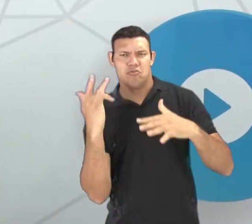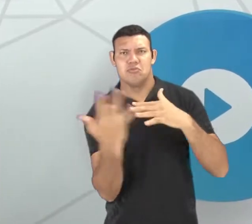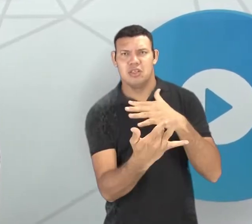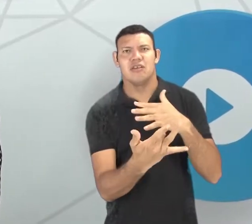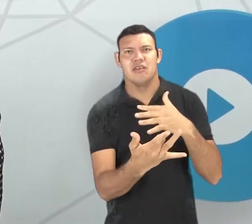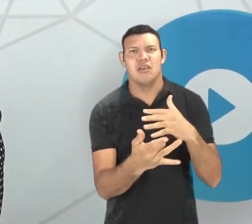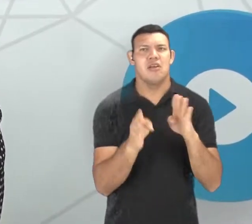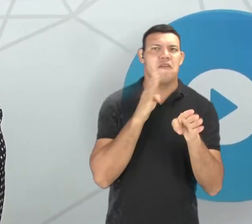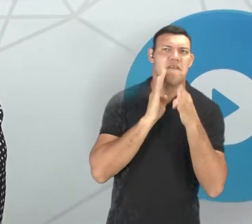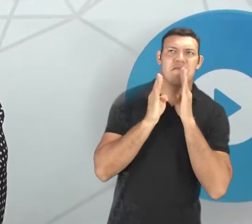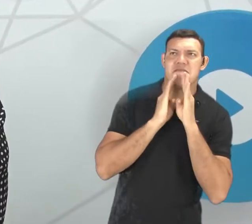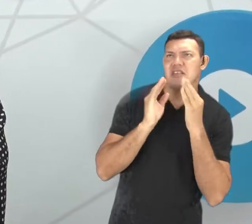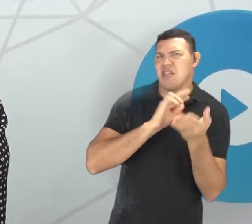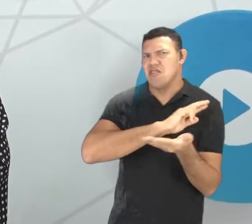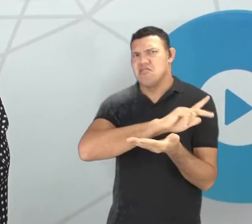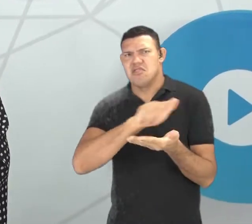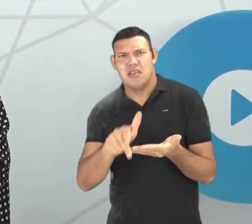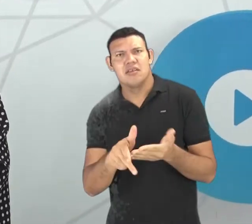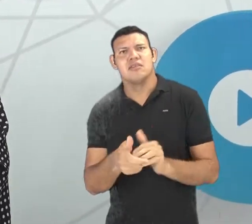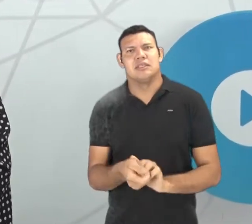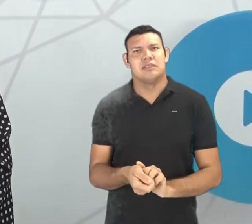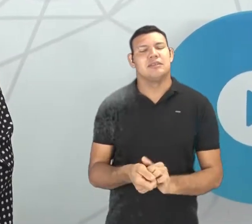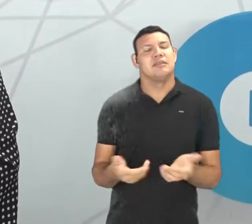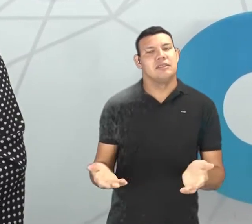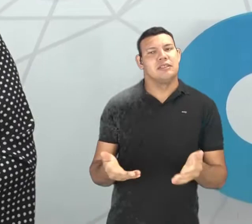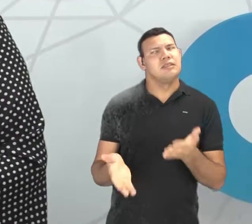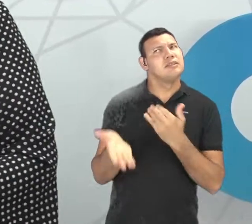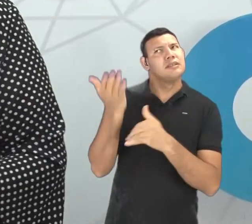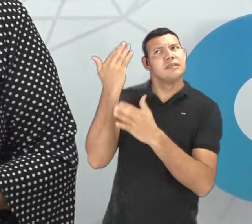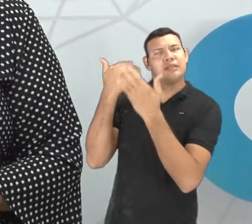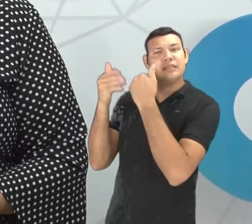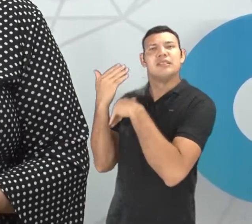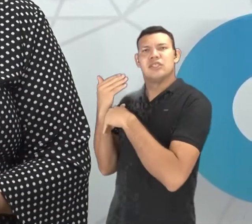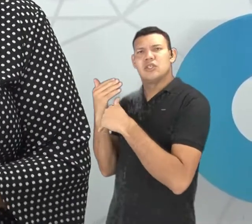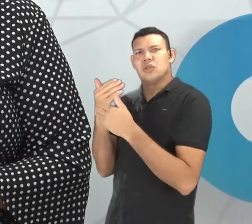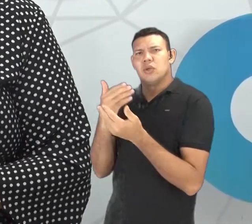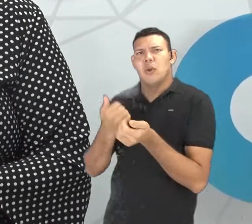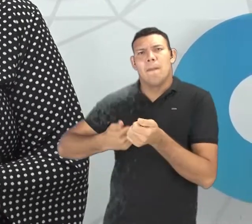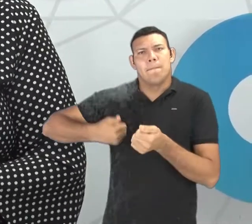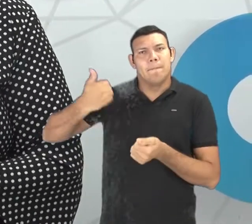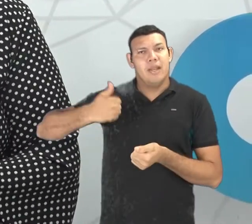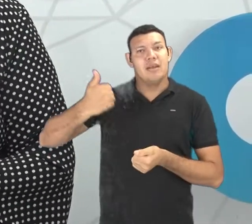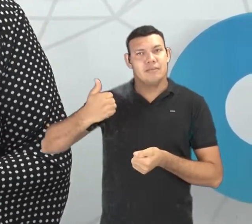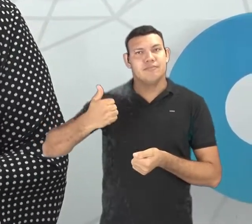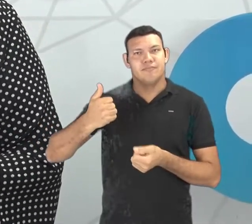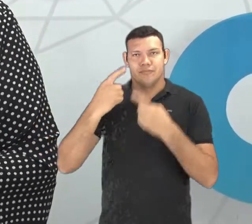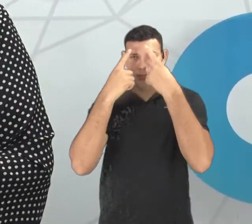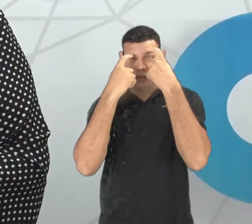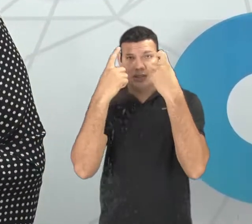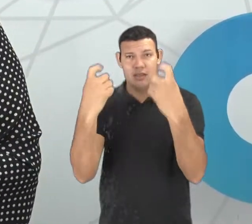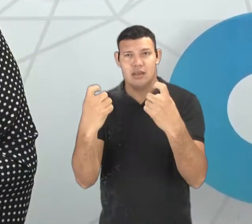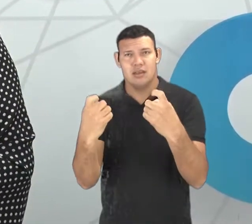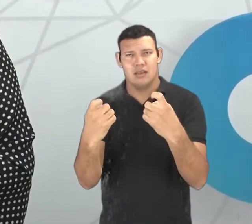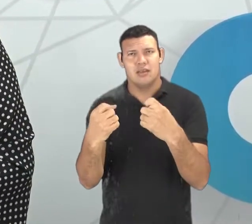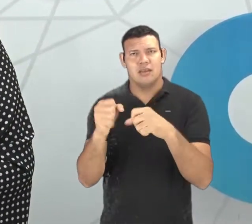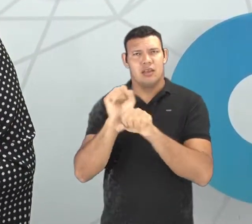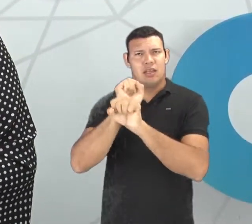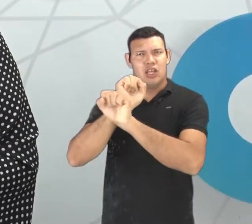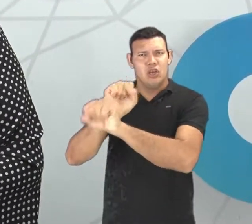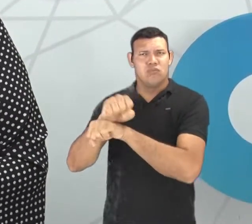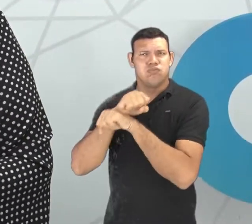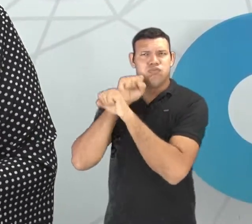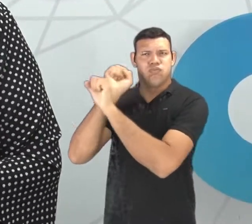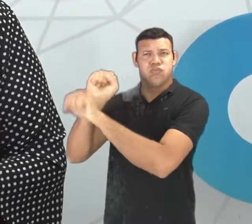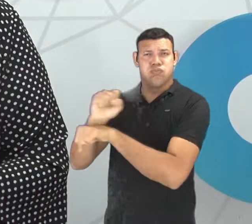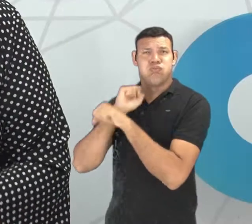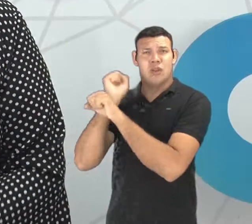muito antiga. Nós remetemos a um registro histórico no primeiro caso de violência doméstica no Brasil, da escrava